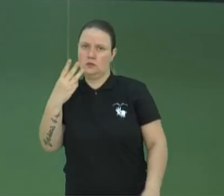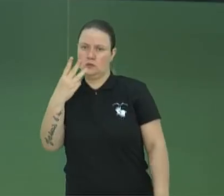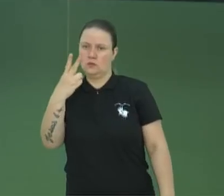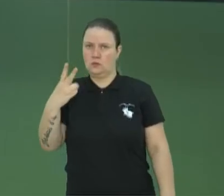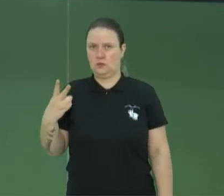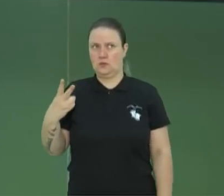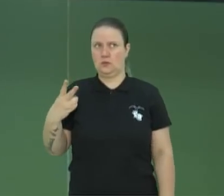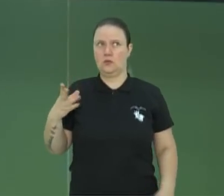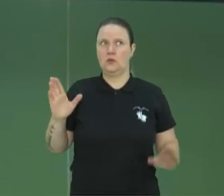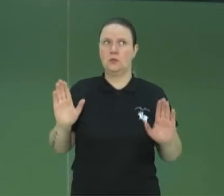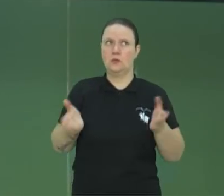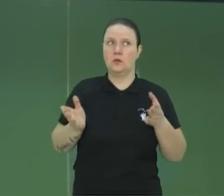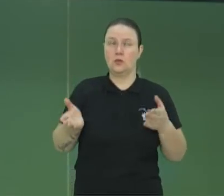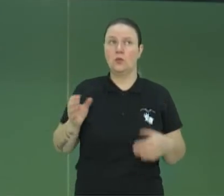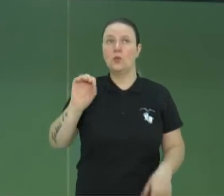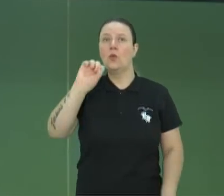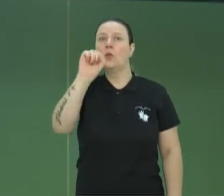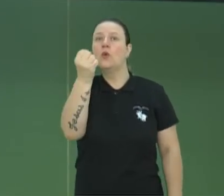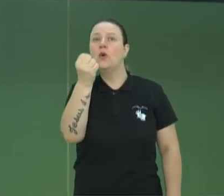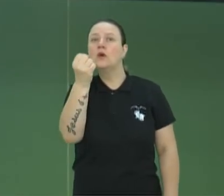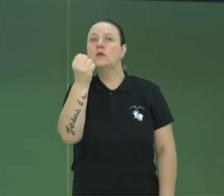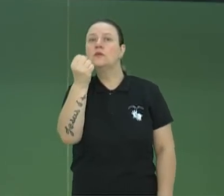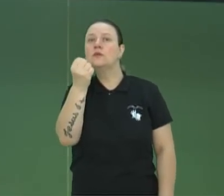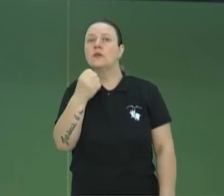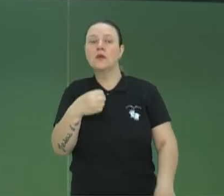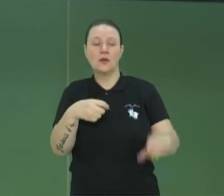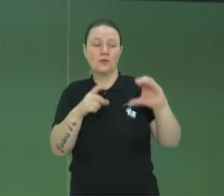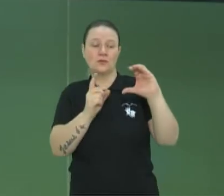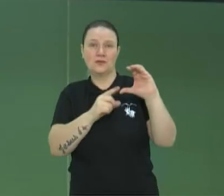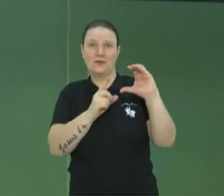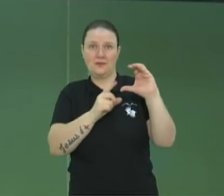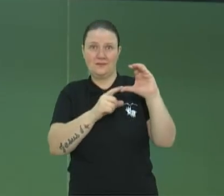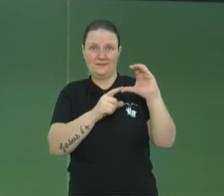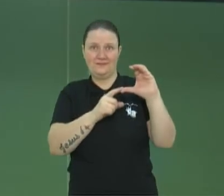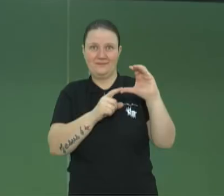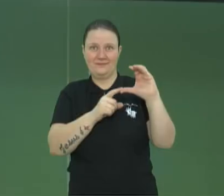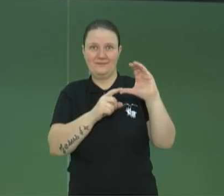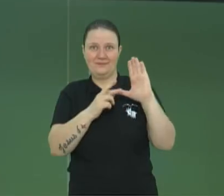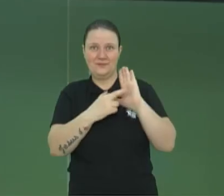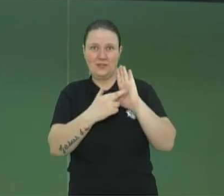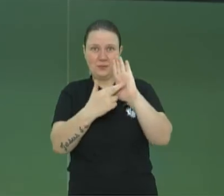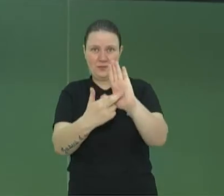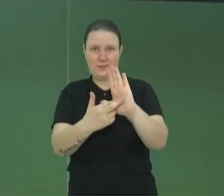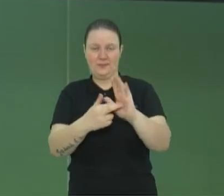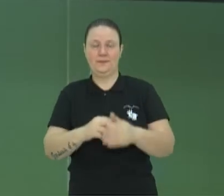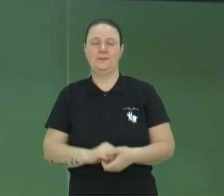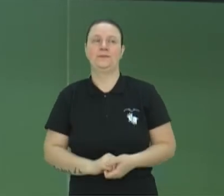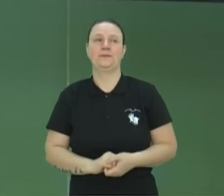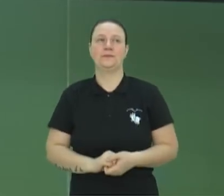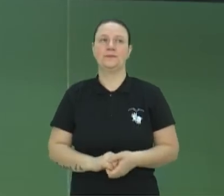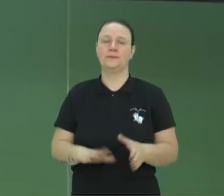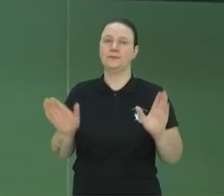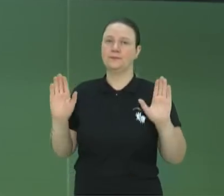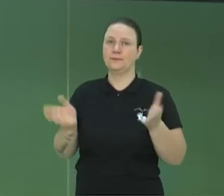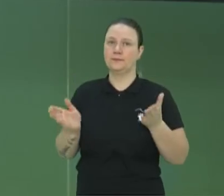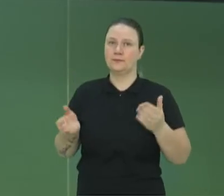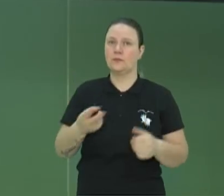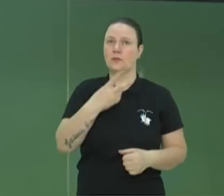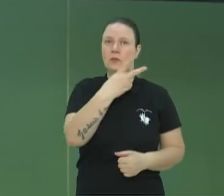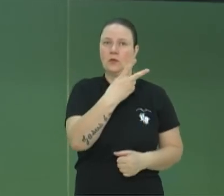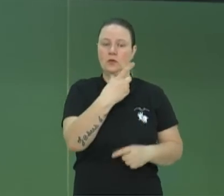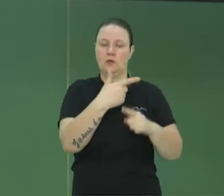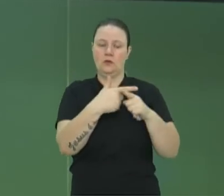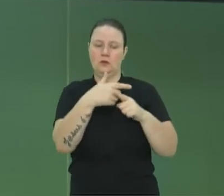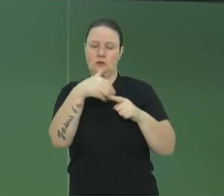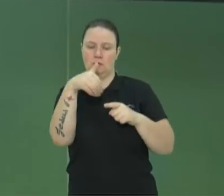ó, na minha fórmula. Então aqui o 32. E agora a parte de baixo aqui da fórmula, 2 vezes a. O a